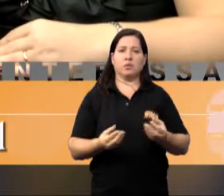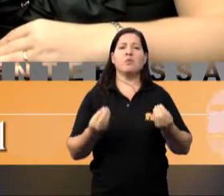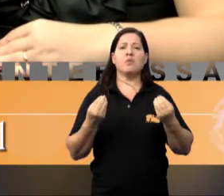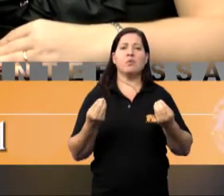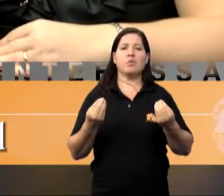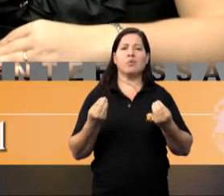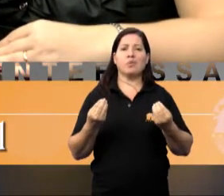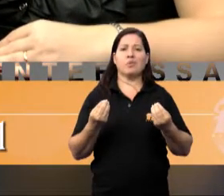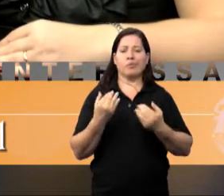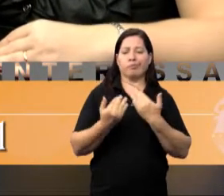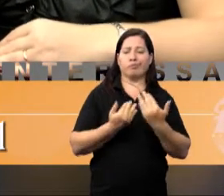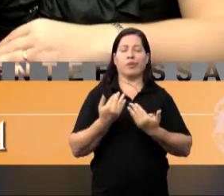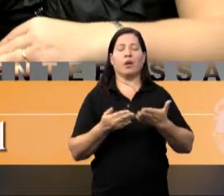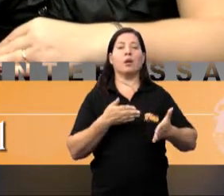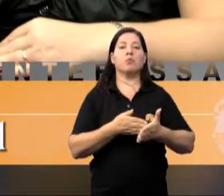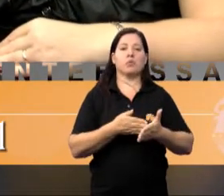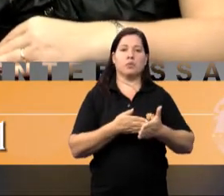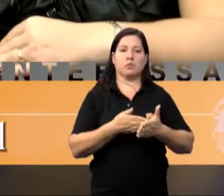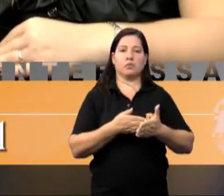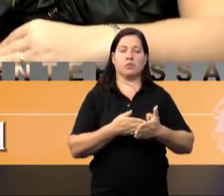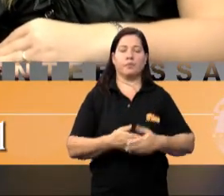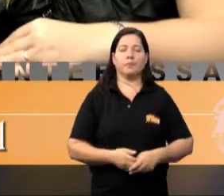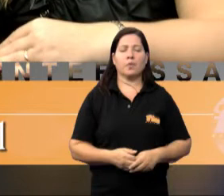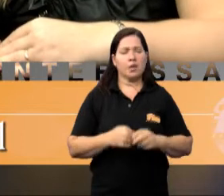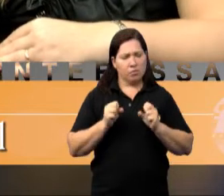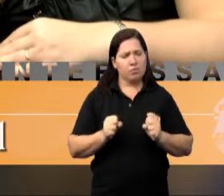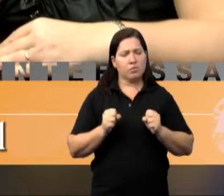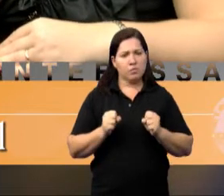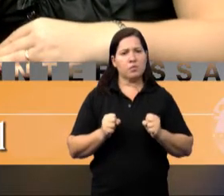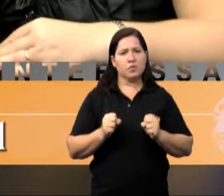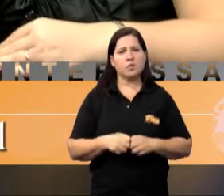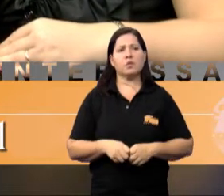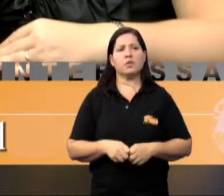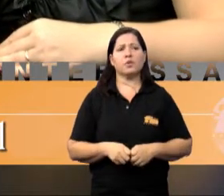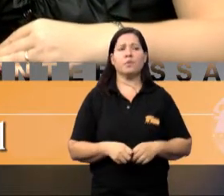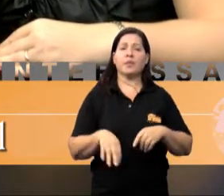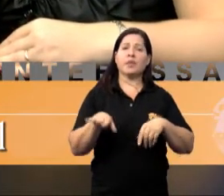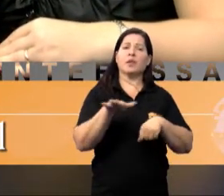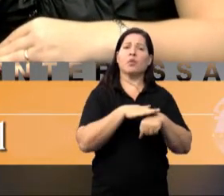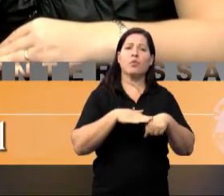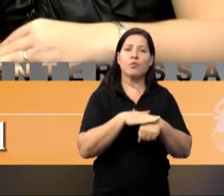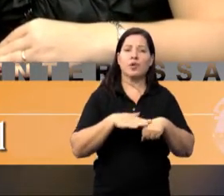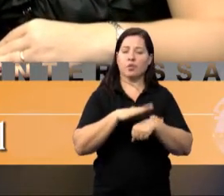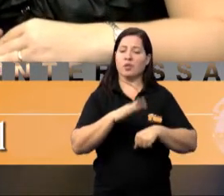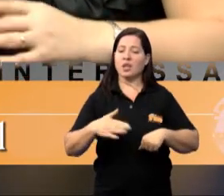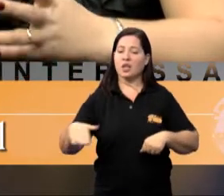É possível? Eu acho que é possível conversar com as crianças, eu acho que é necessário ter um diálogo, mesmo que às